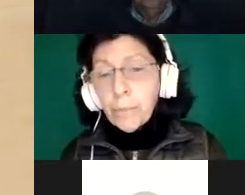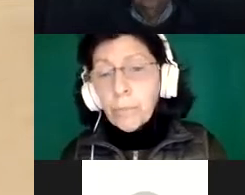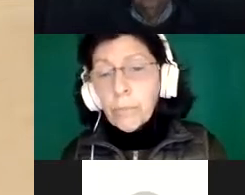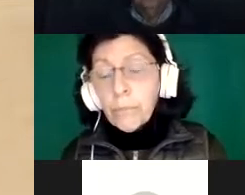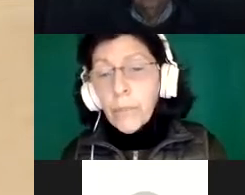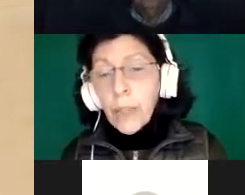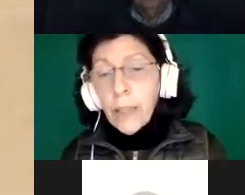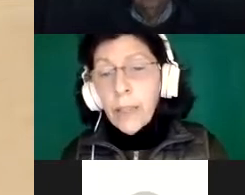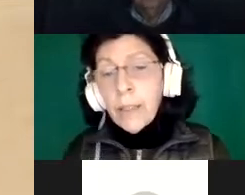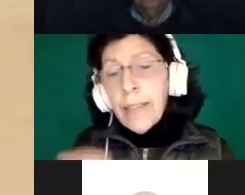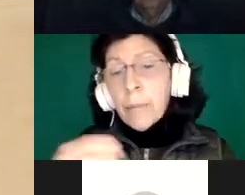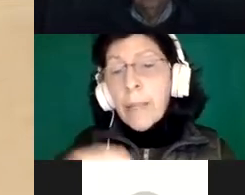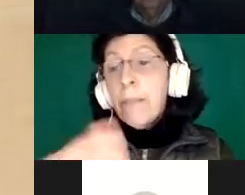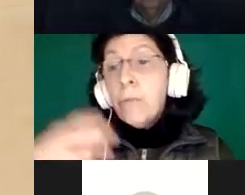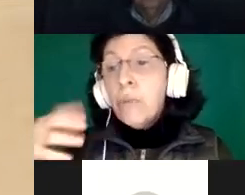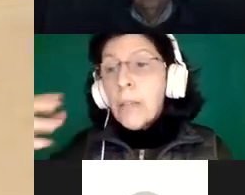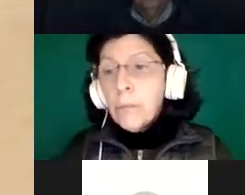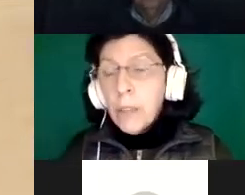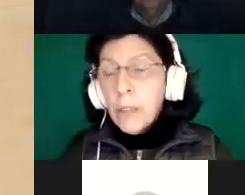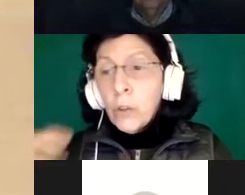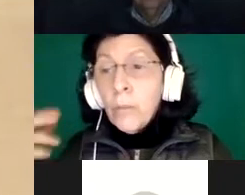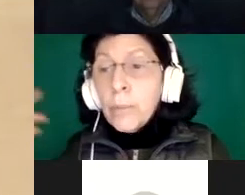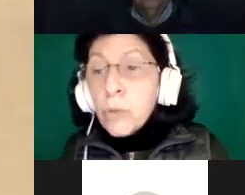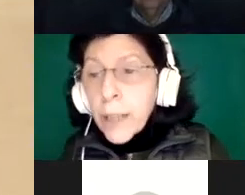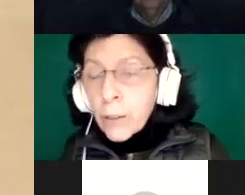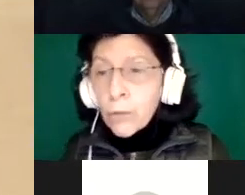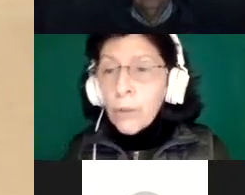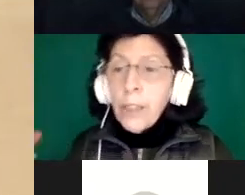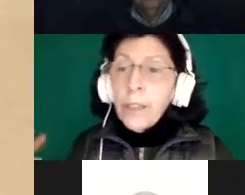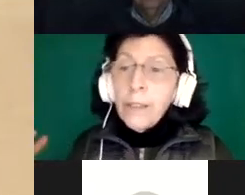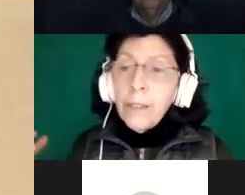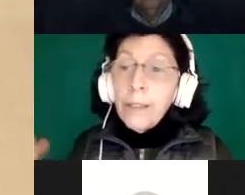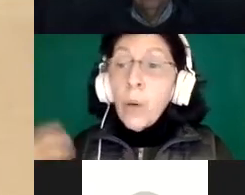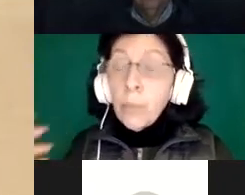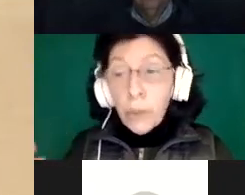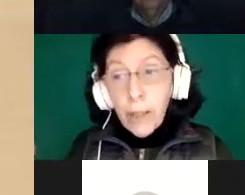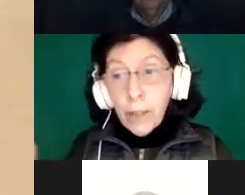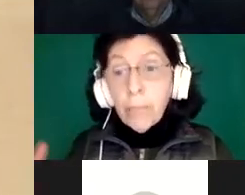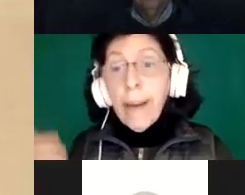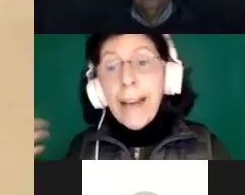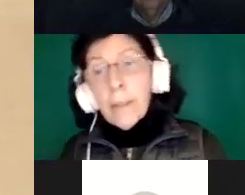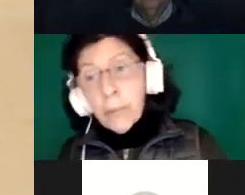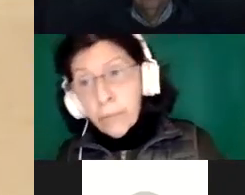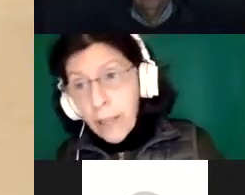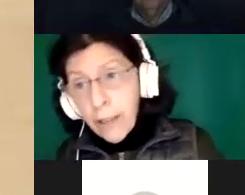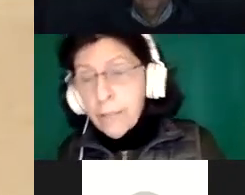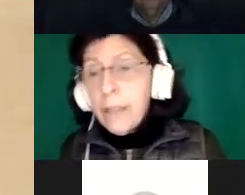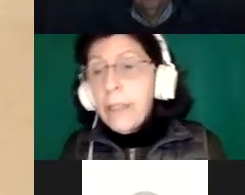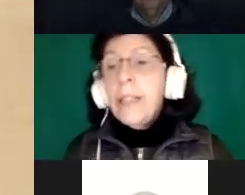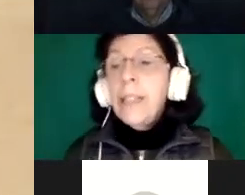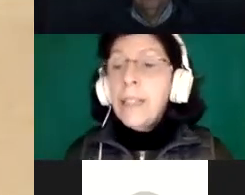retrata, digamos, a evolução de um processo de decomposição mais